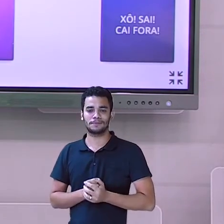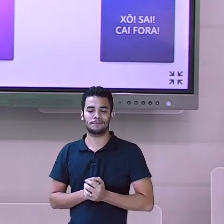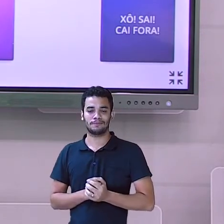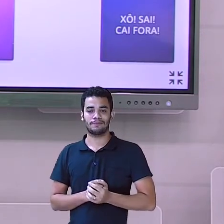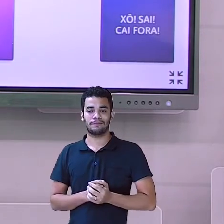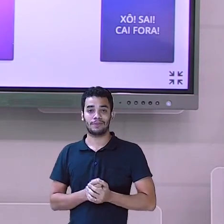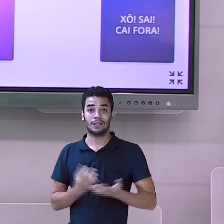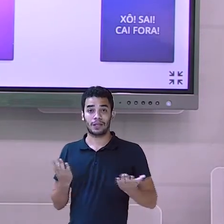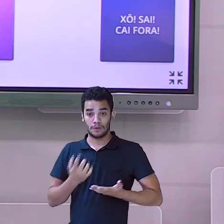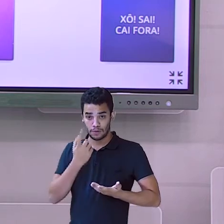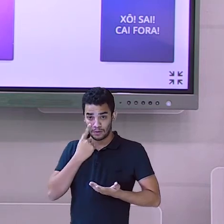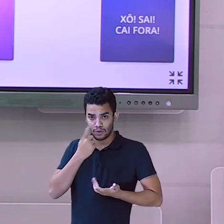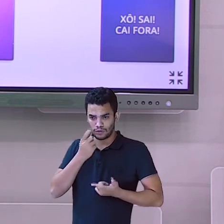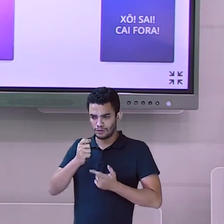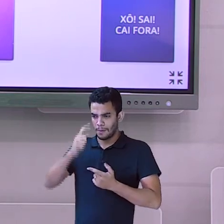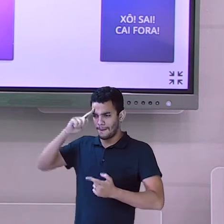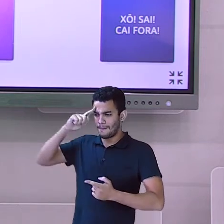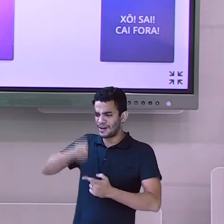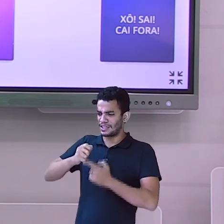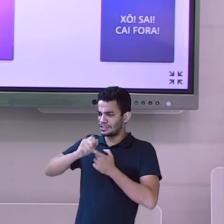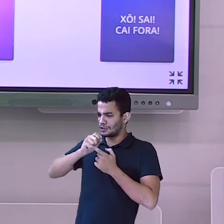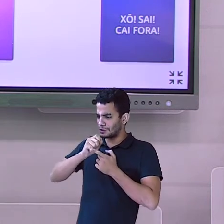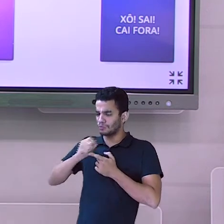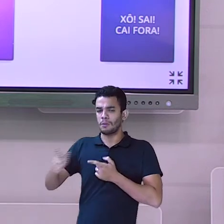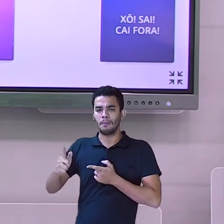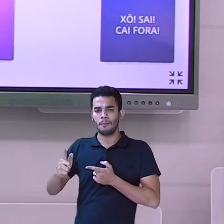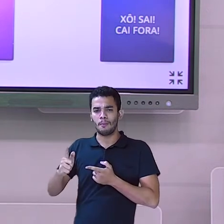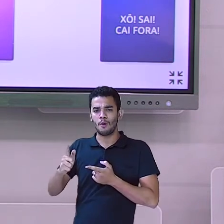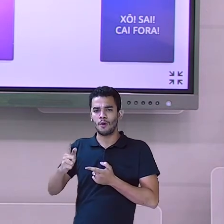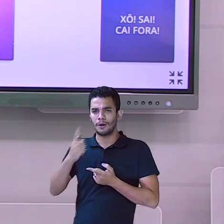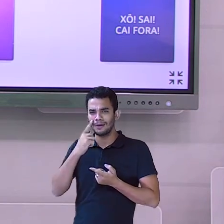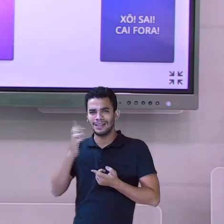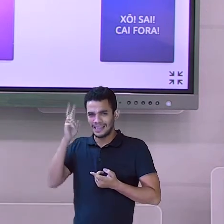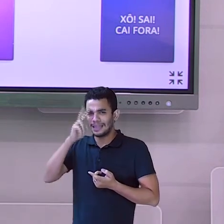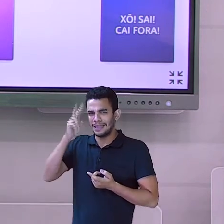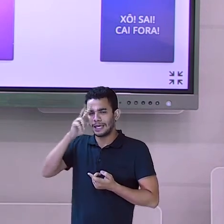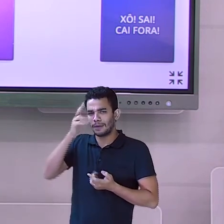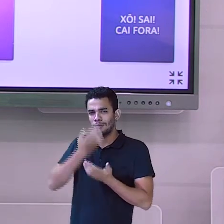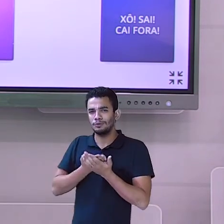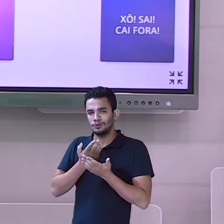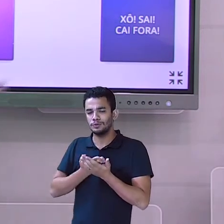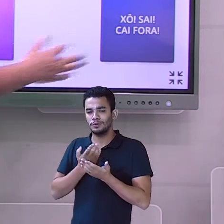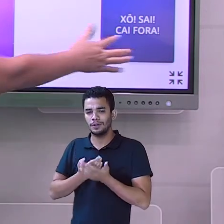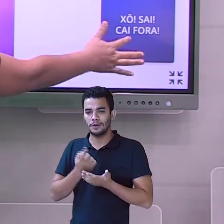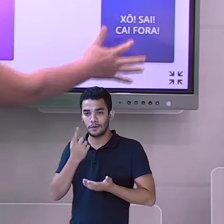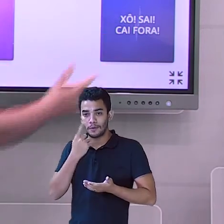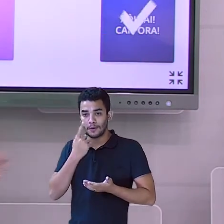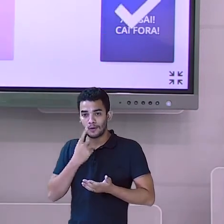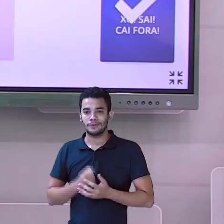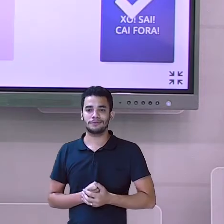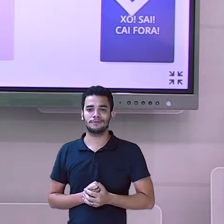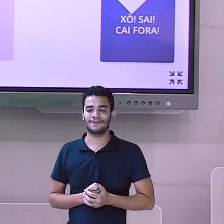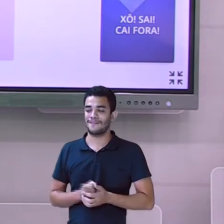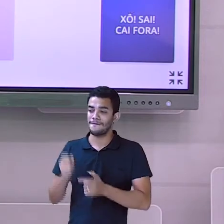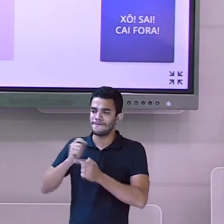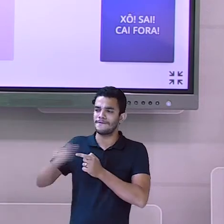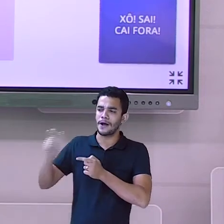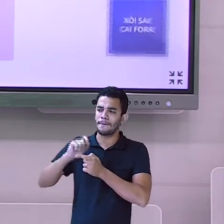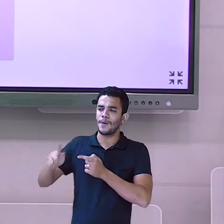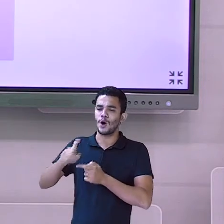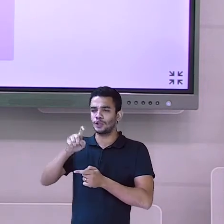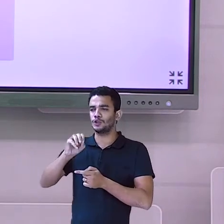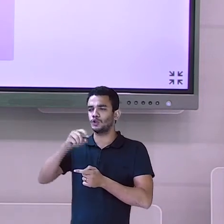Próxima interjeição, interjeição de afugentamento. Vocês lembram da aula de hoje? Show, sai,